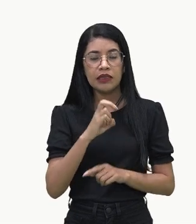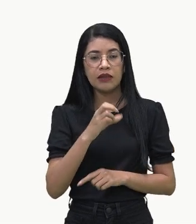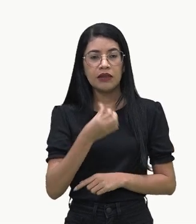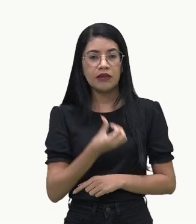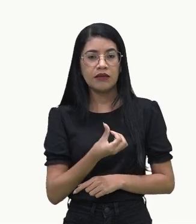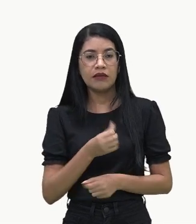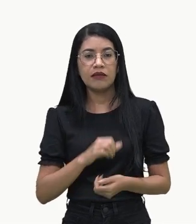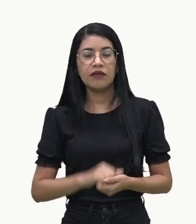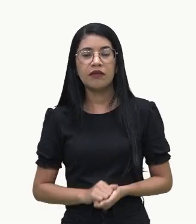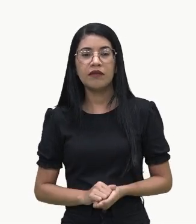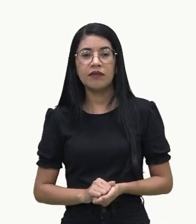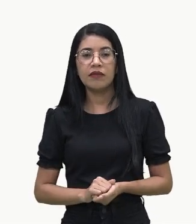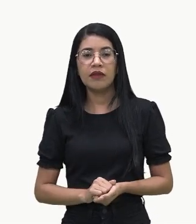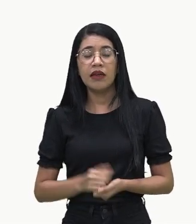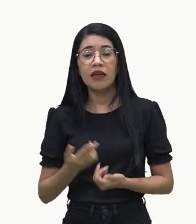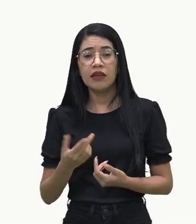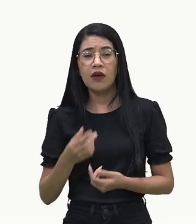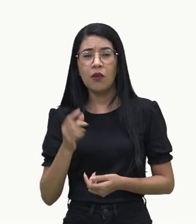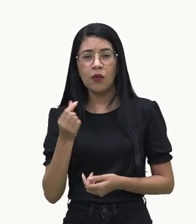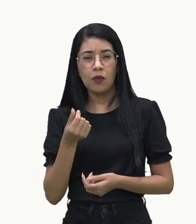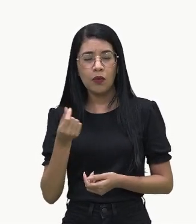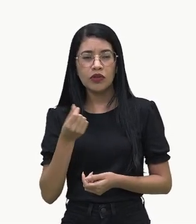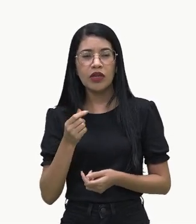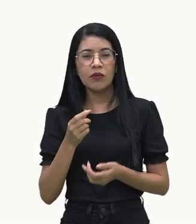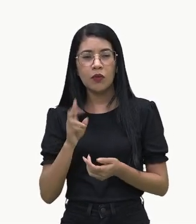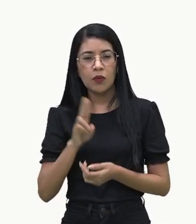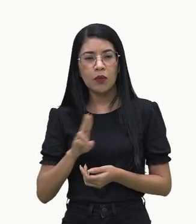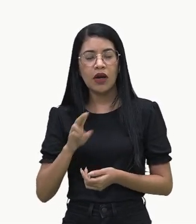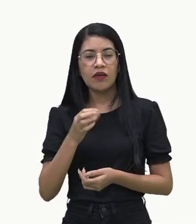6. Então, eles gastaram R$